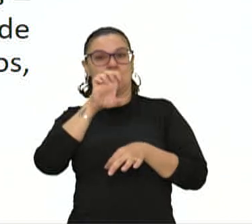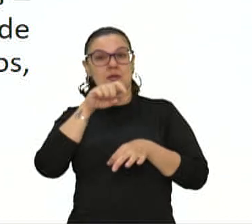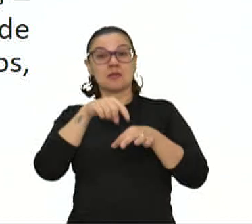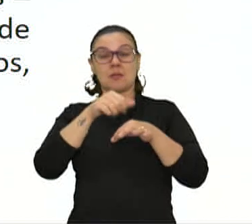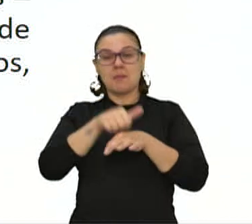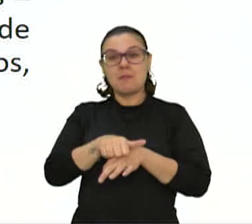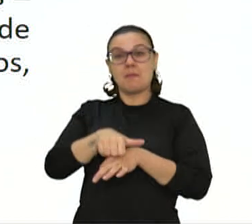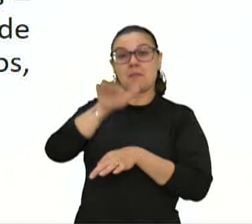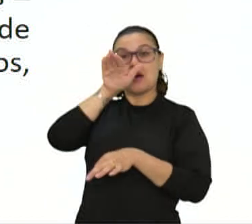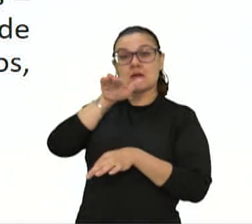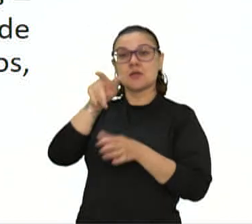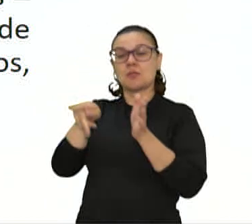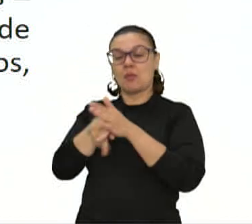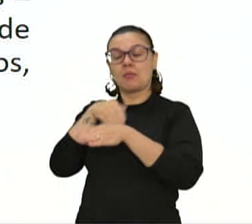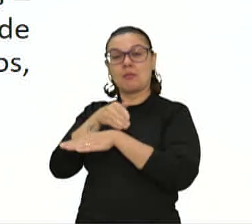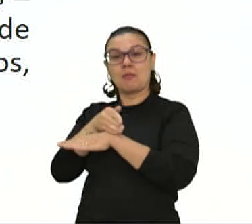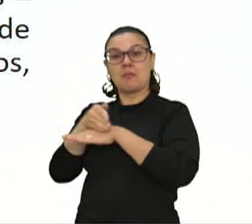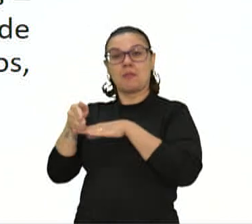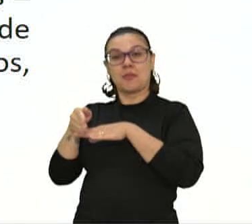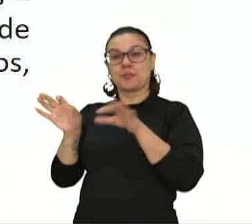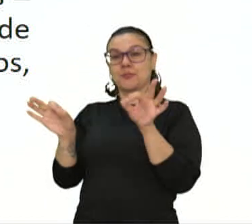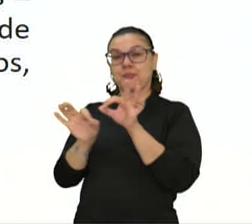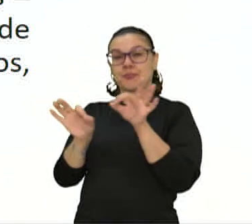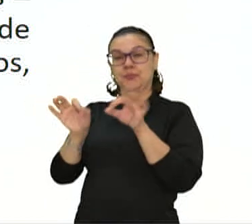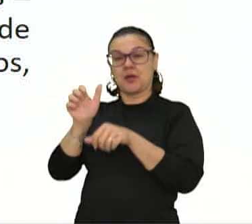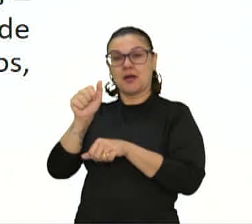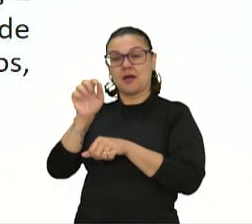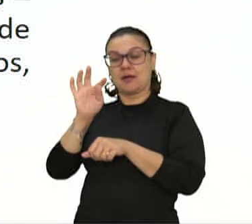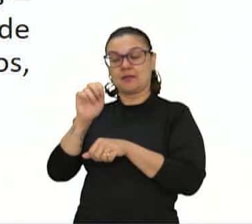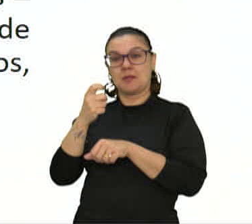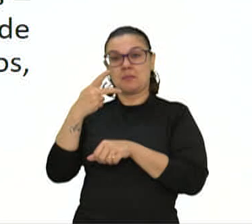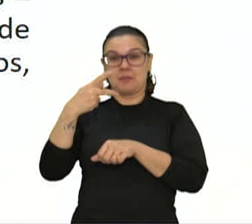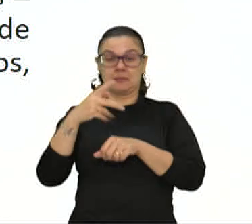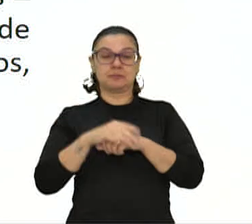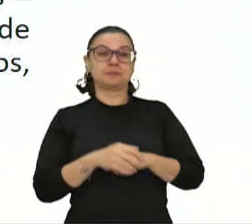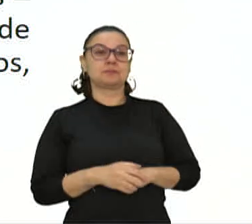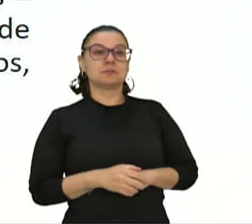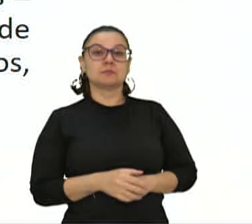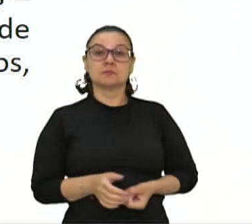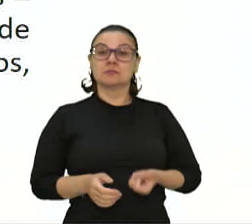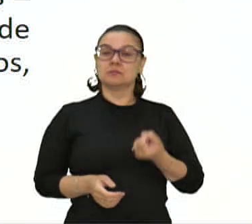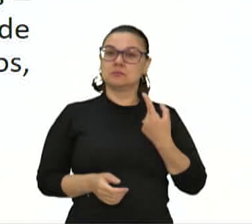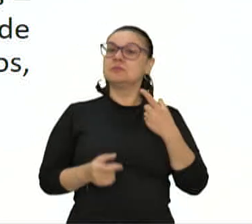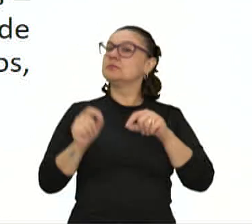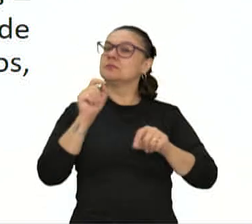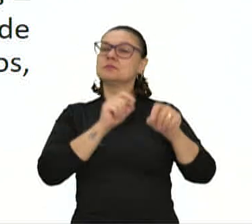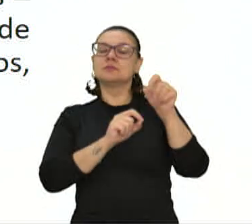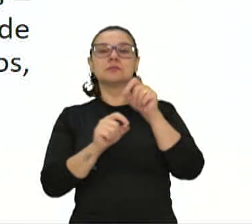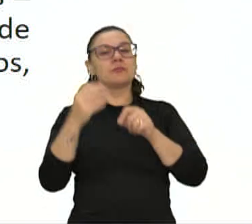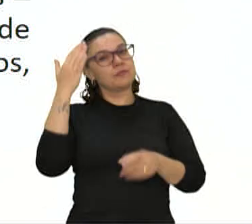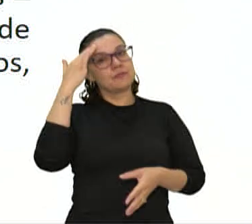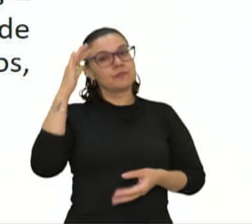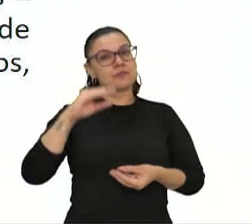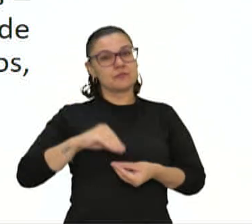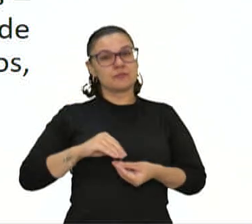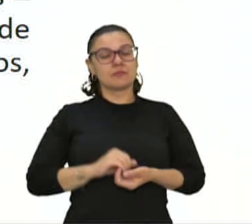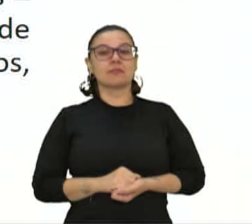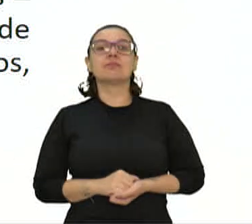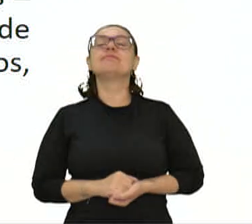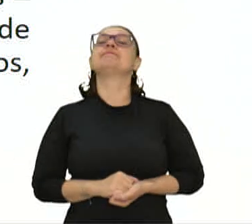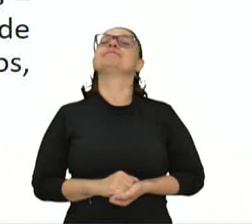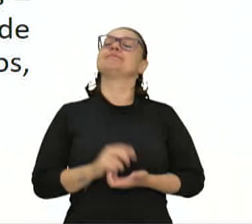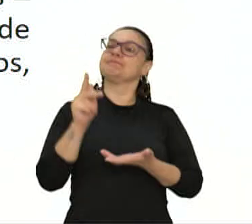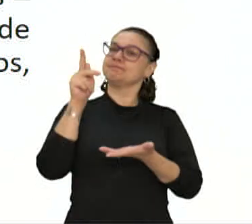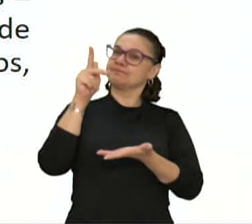ATP que os brancos, que são quase destituídos desses pigmentos. E aí, pessoal? Realmente